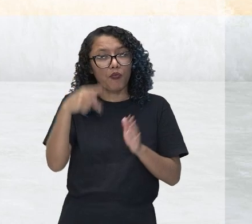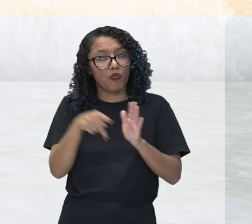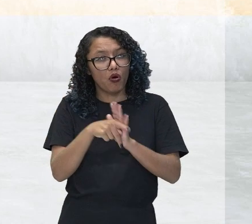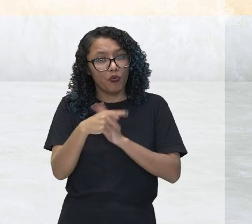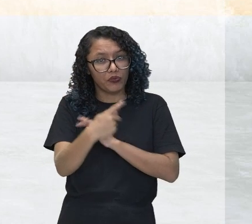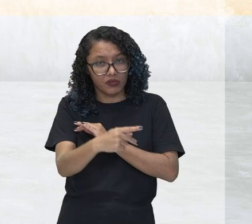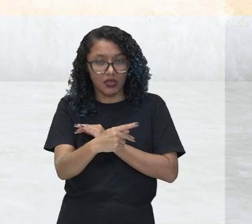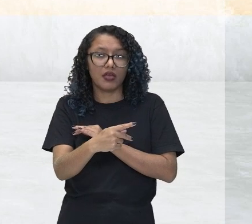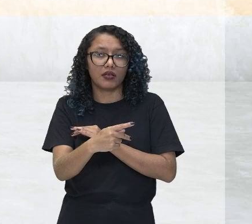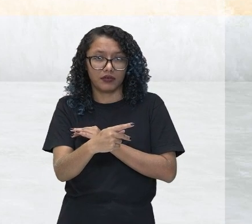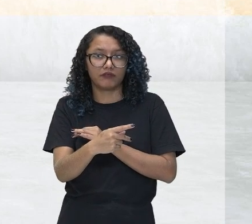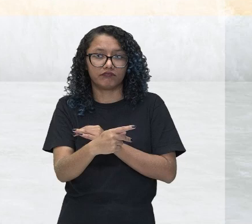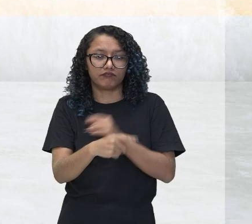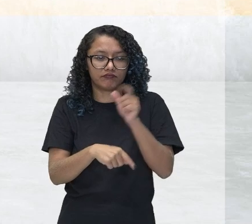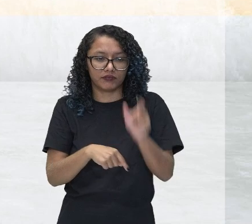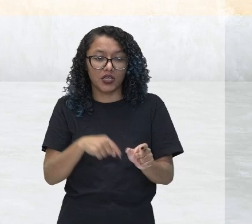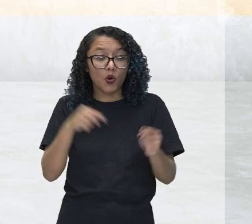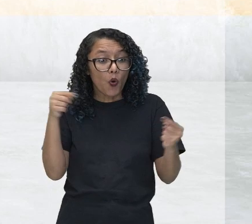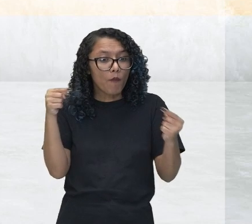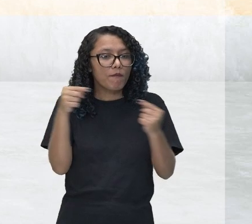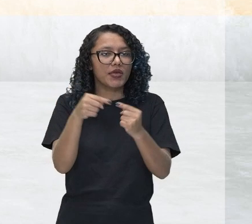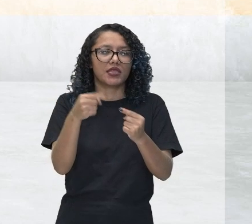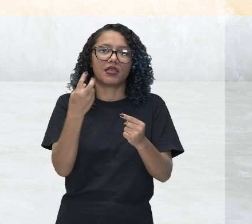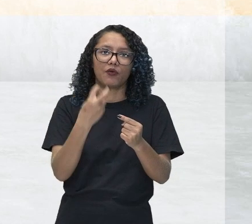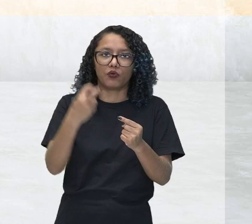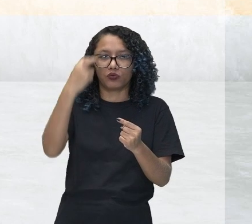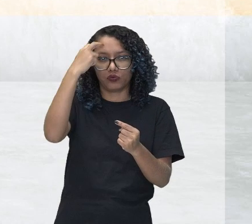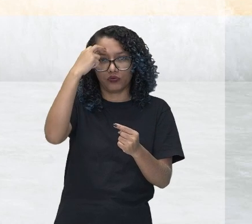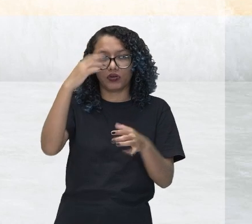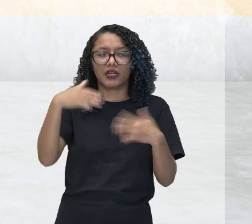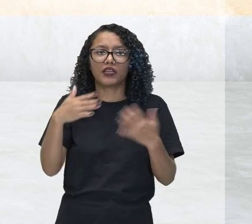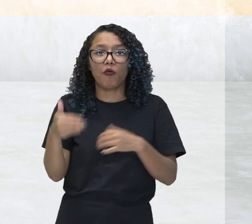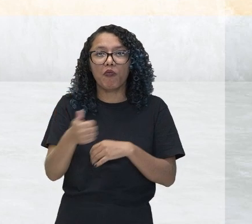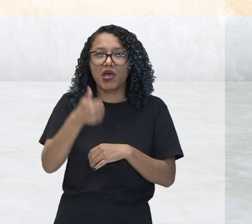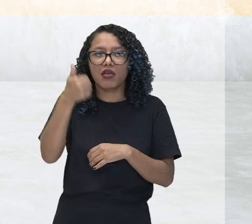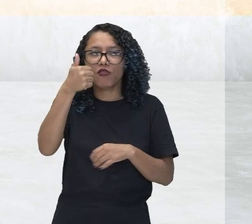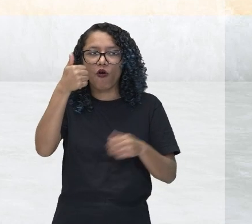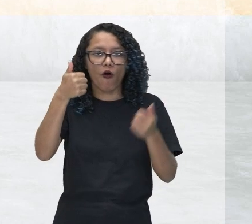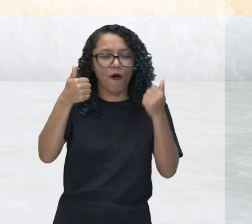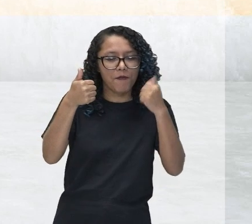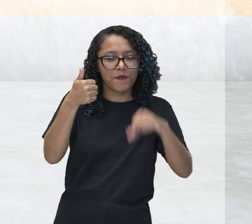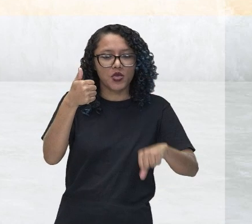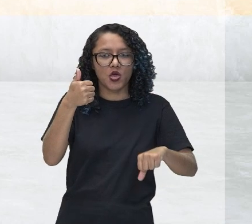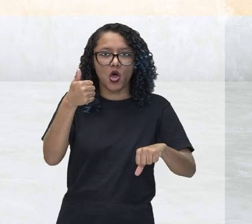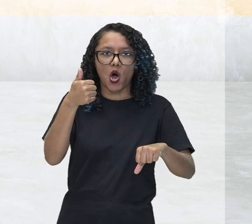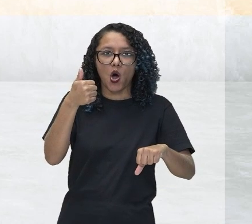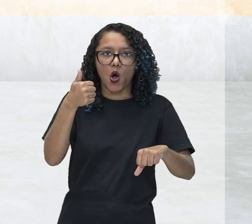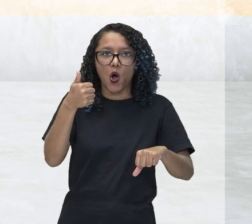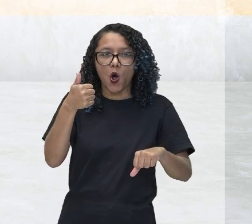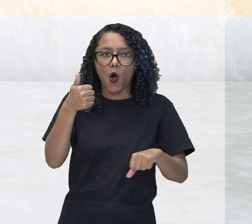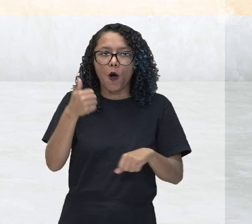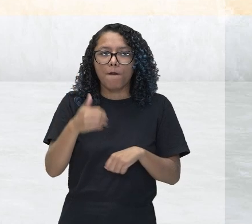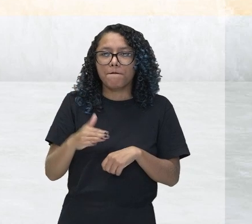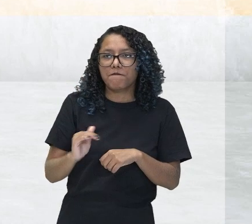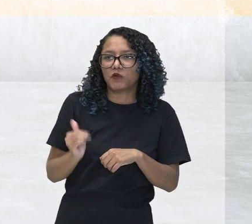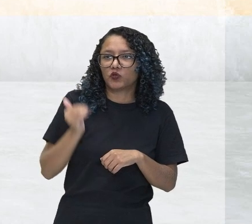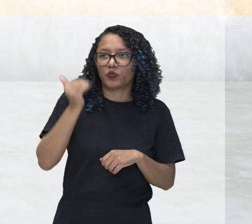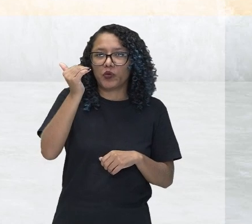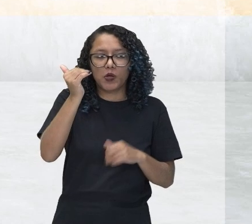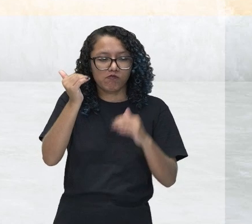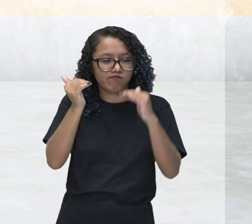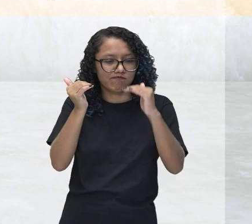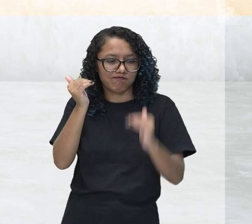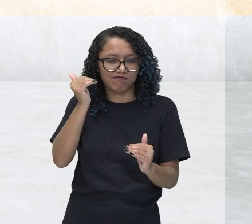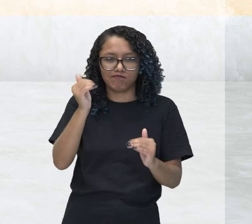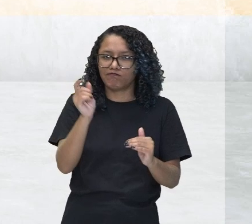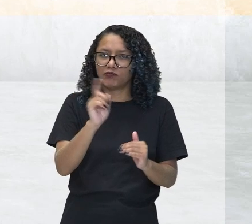cultural. Então ele não é melhor nem pior, ele não é menor nem maior do que ninguém, ele faz parte